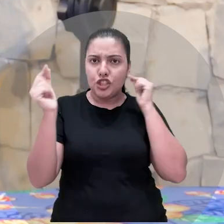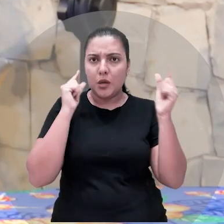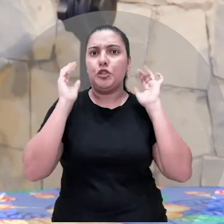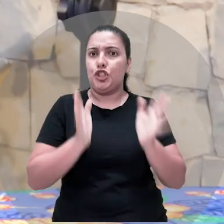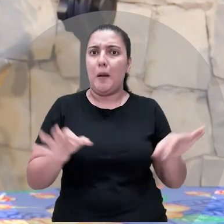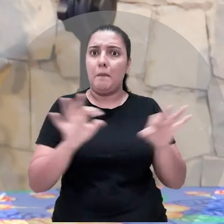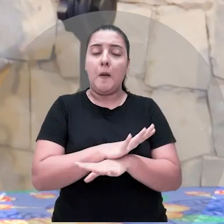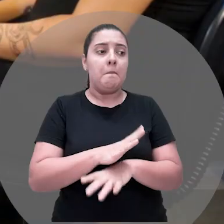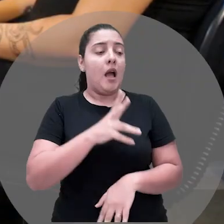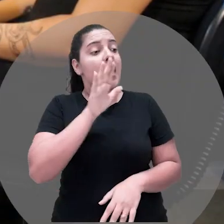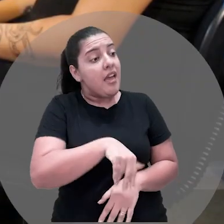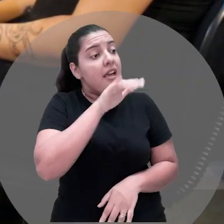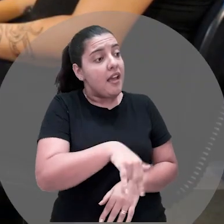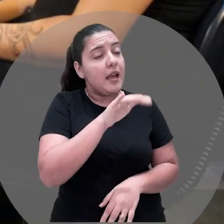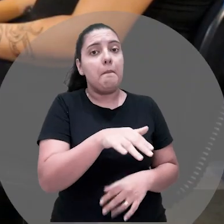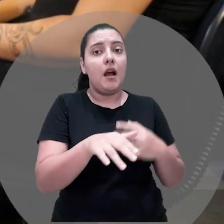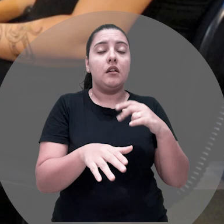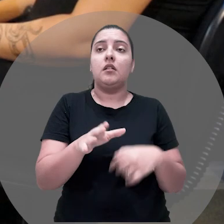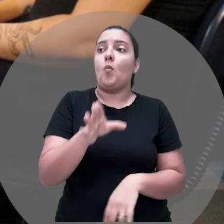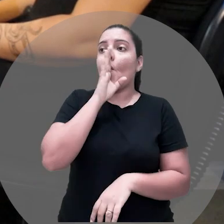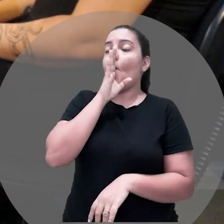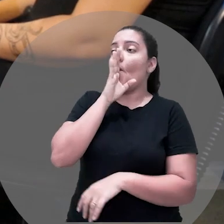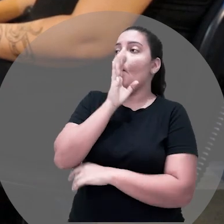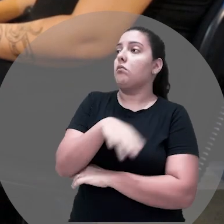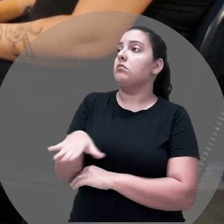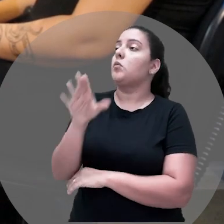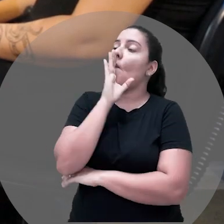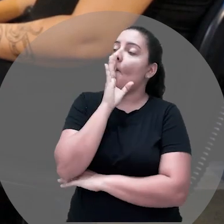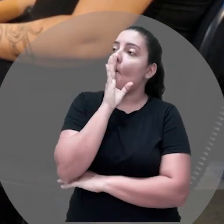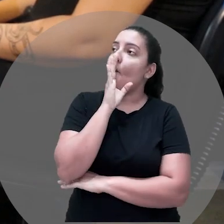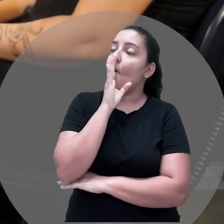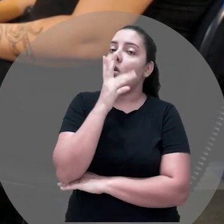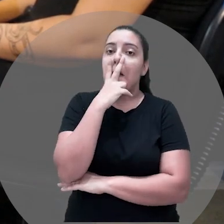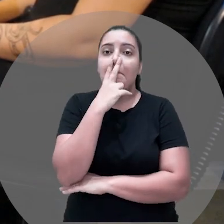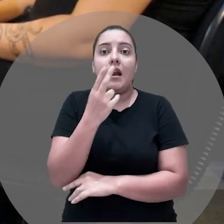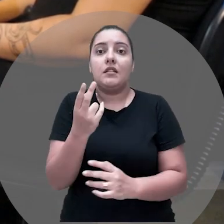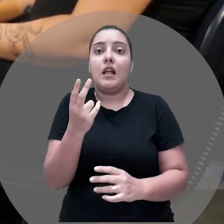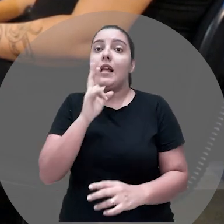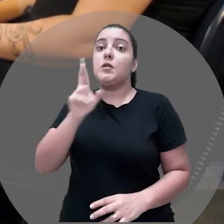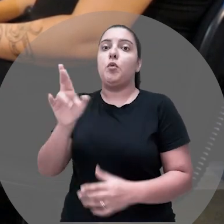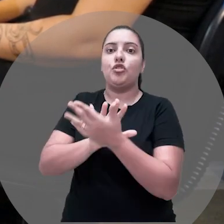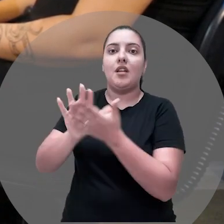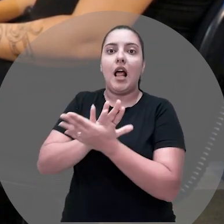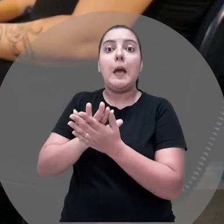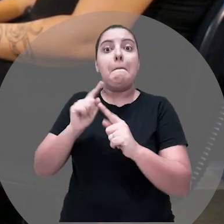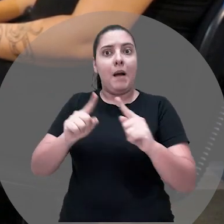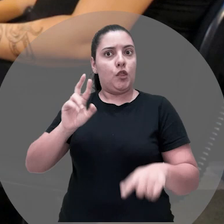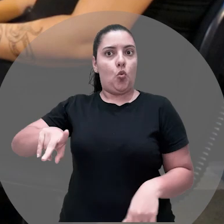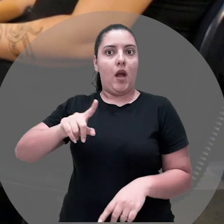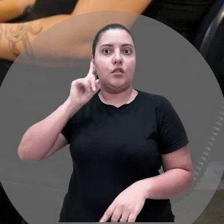fez exames aditivos E aí mesmo assim a criança não atende então chama Samara Samara Samara vem aqui e a criança simplesmente